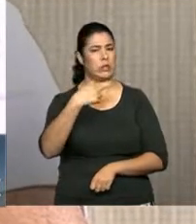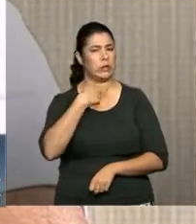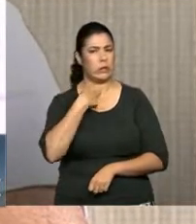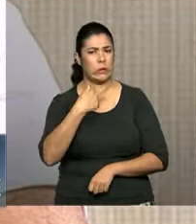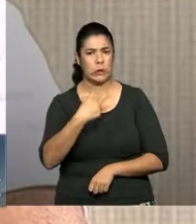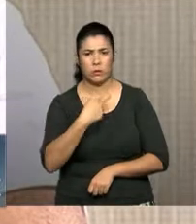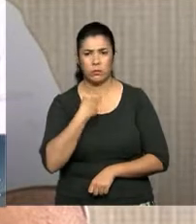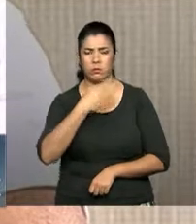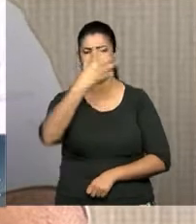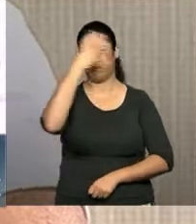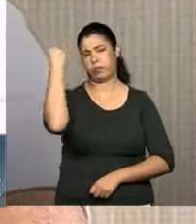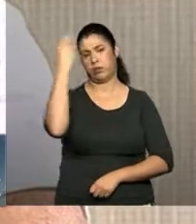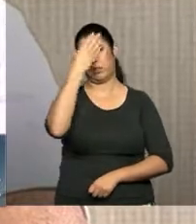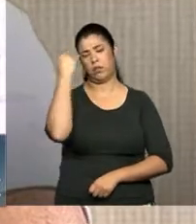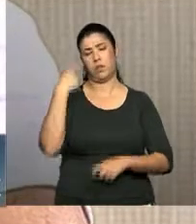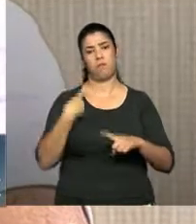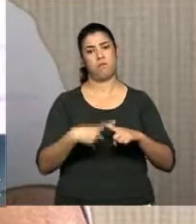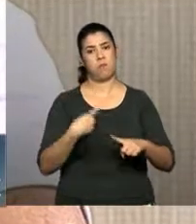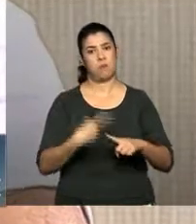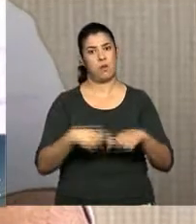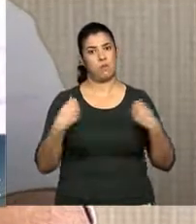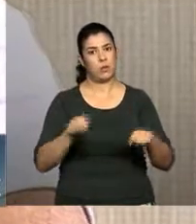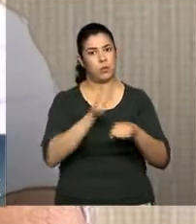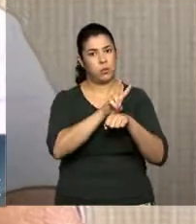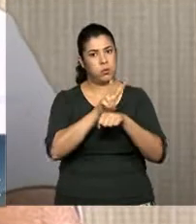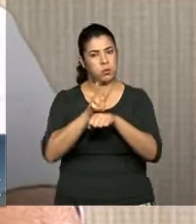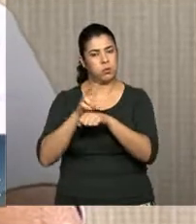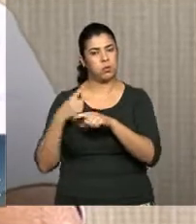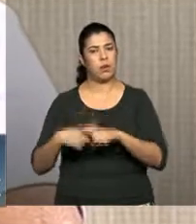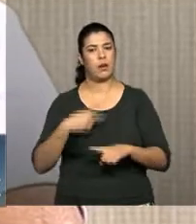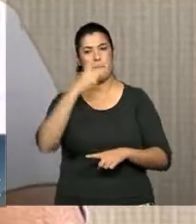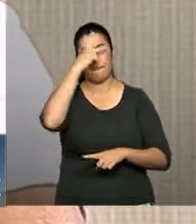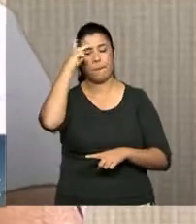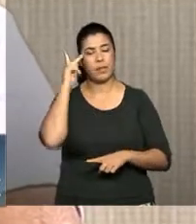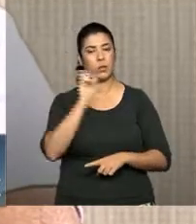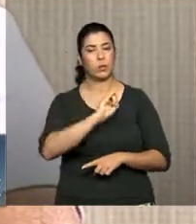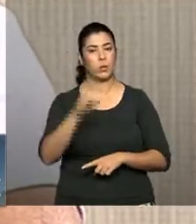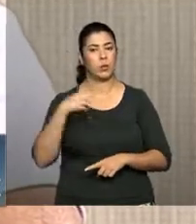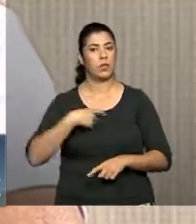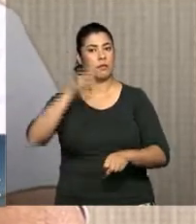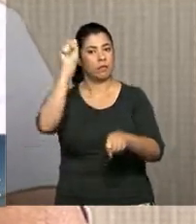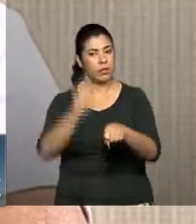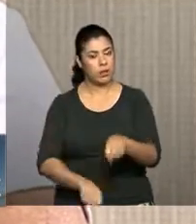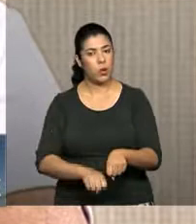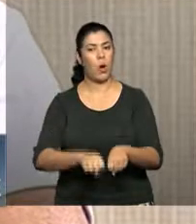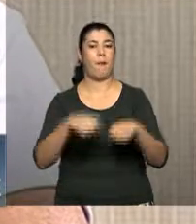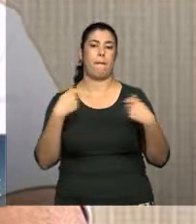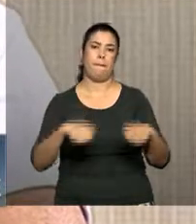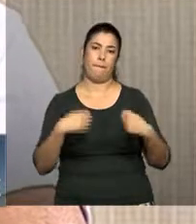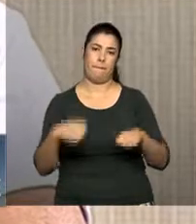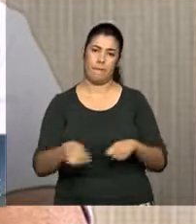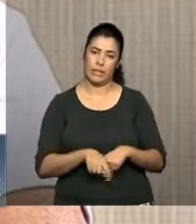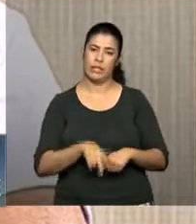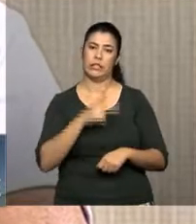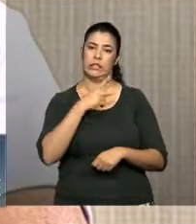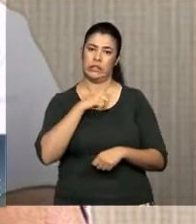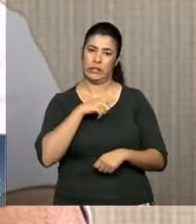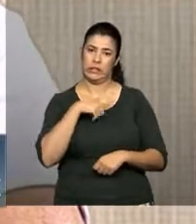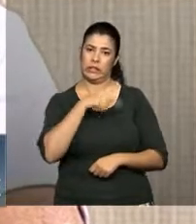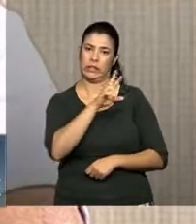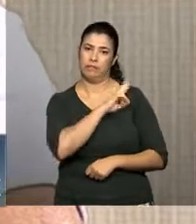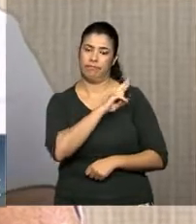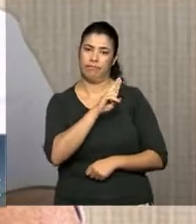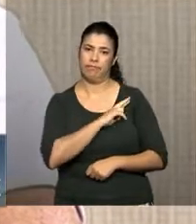nós temos que estar muito atentos para punição que os responsáveis pelo bárbaro assassinato mas também dando as condições